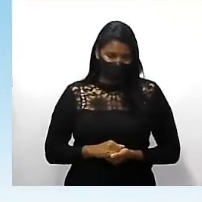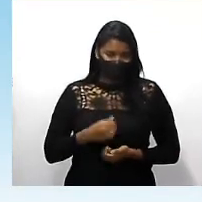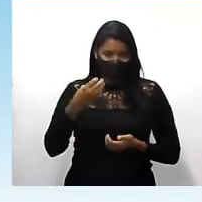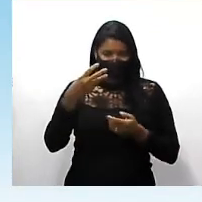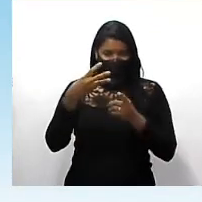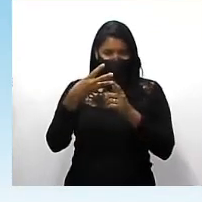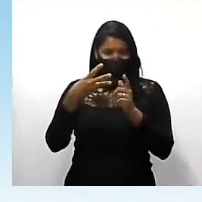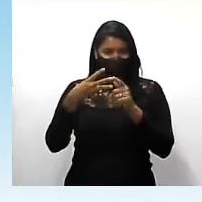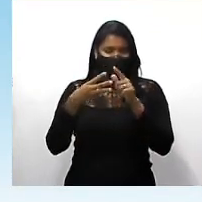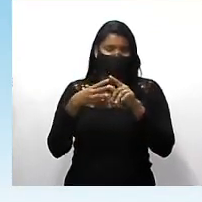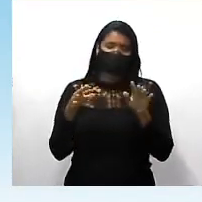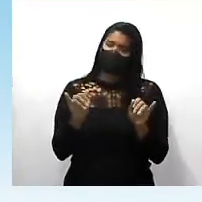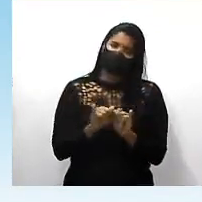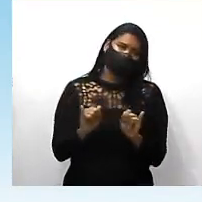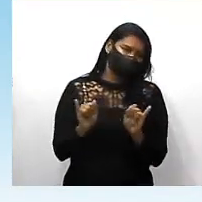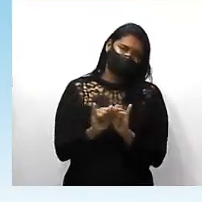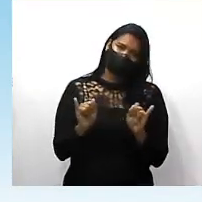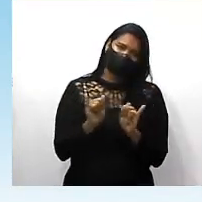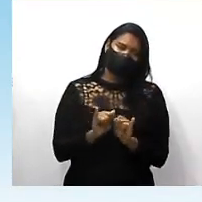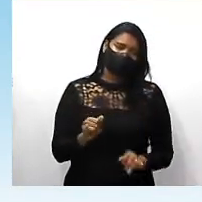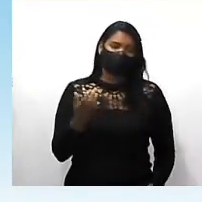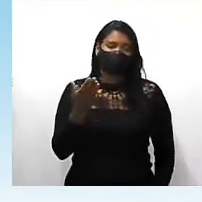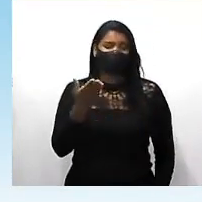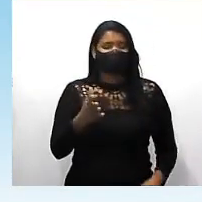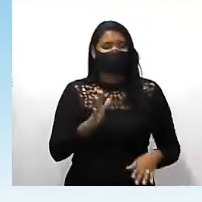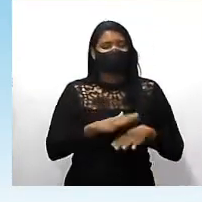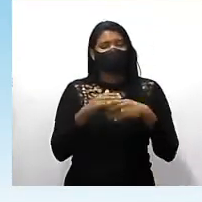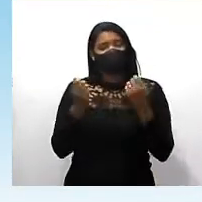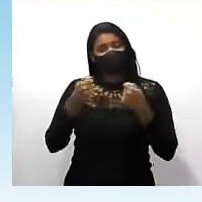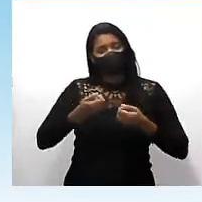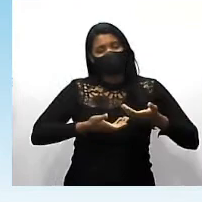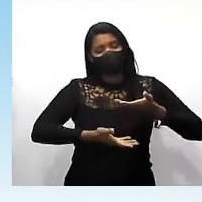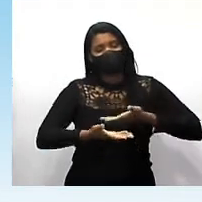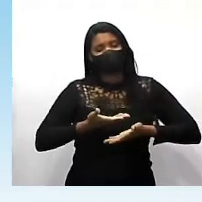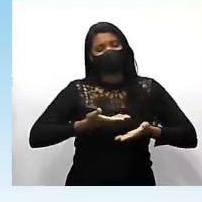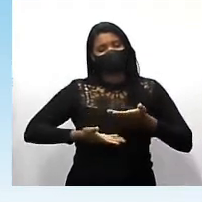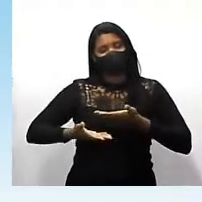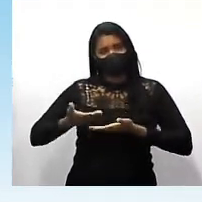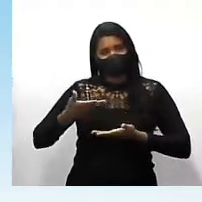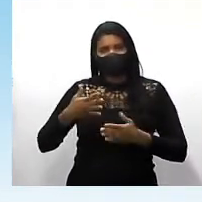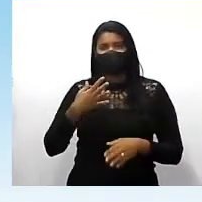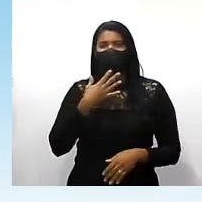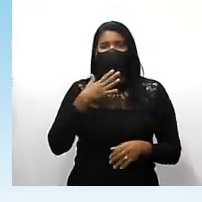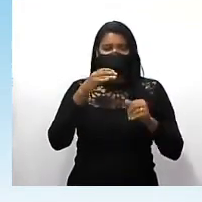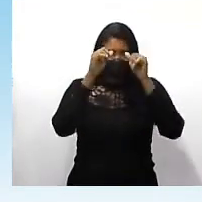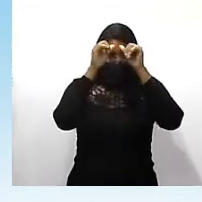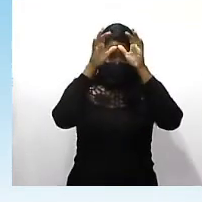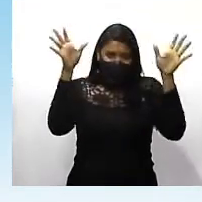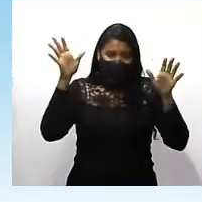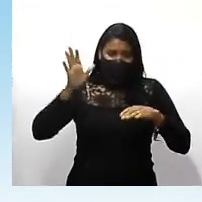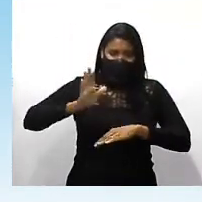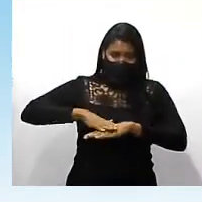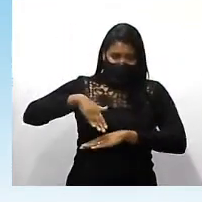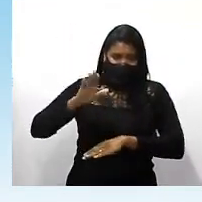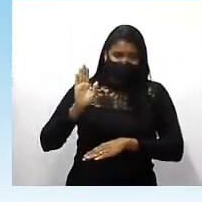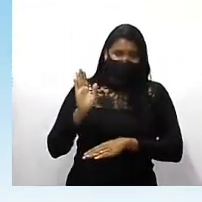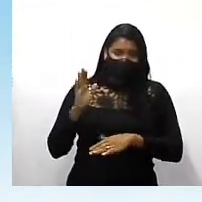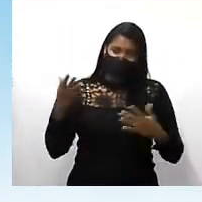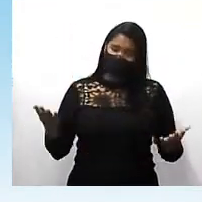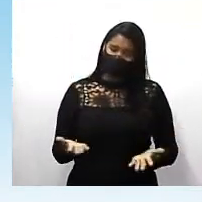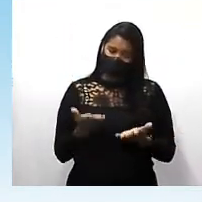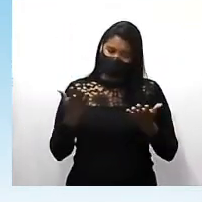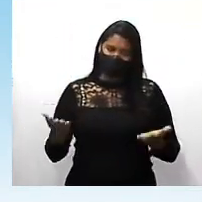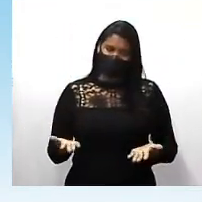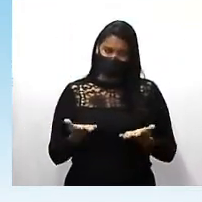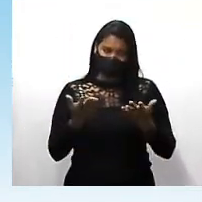coisinhas simples para que você possa interagir, para que você possa conhecer cada vez mais, para que você possa motivar